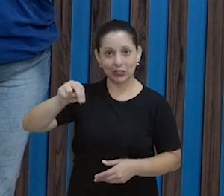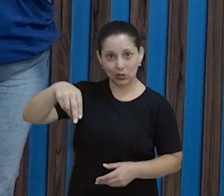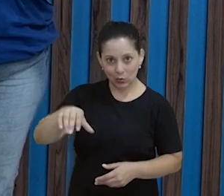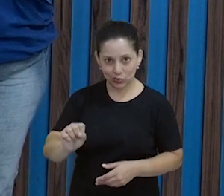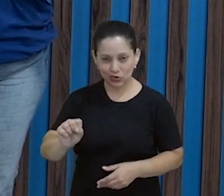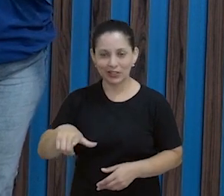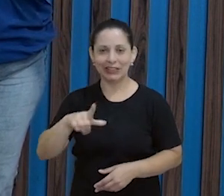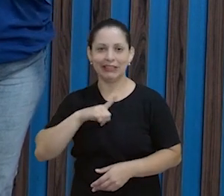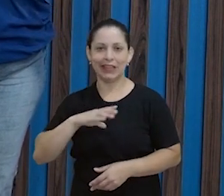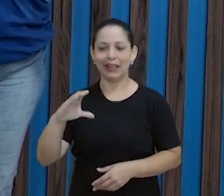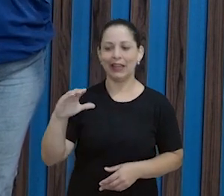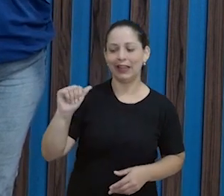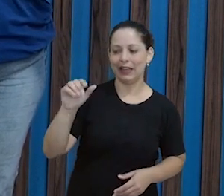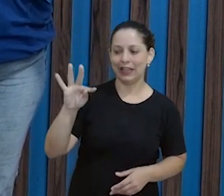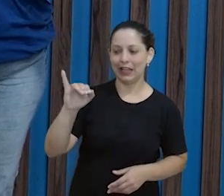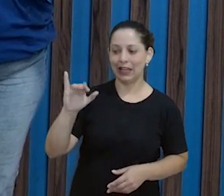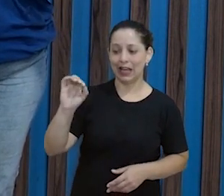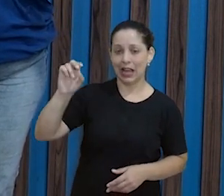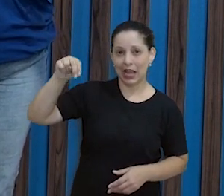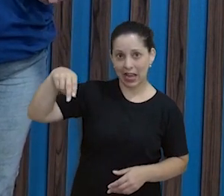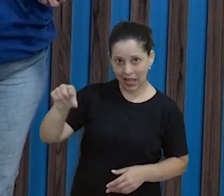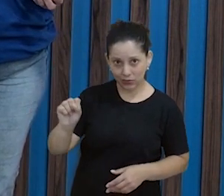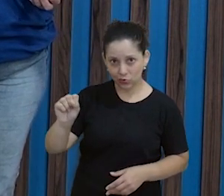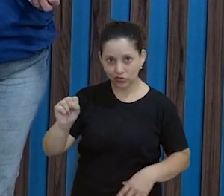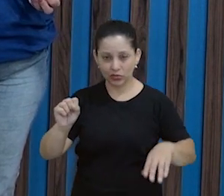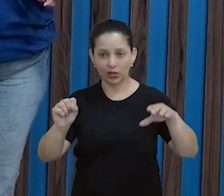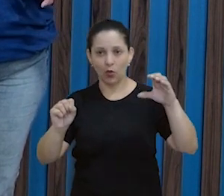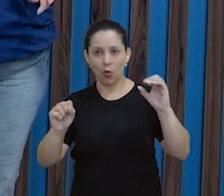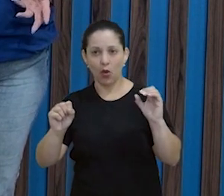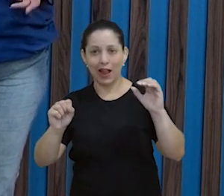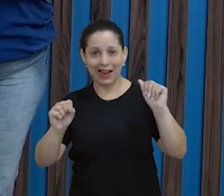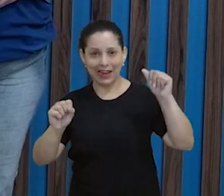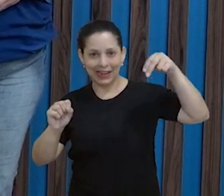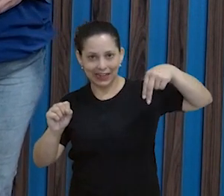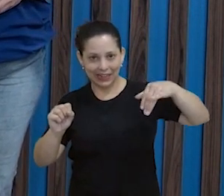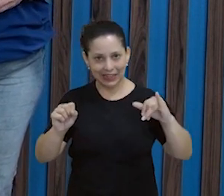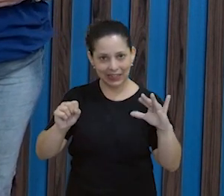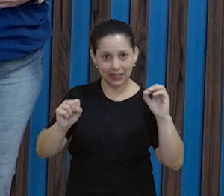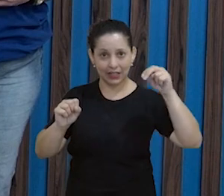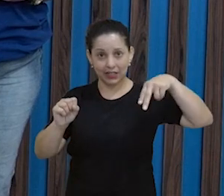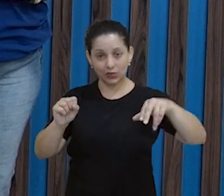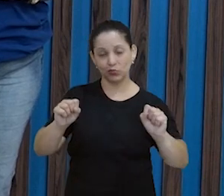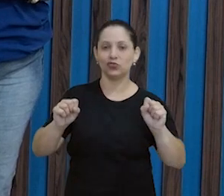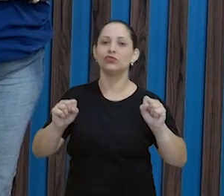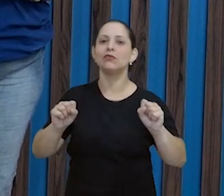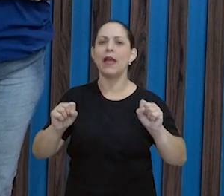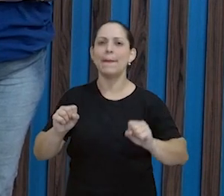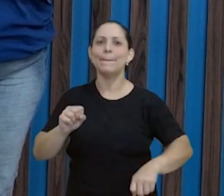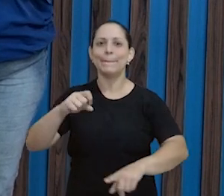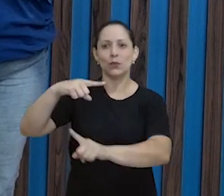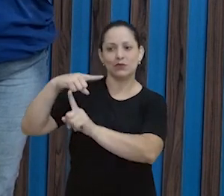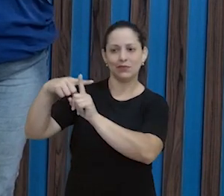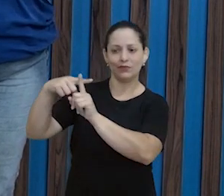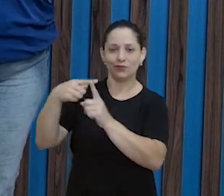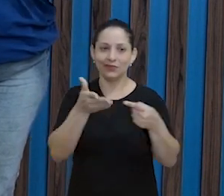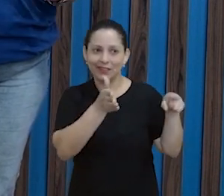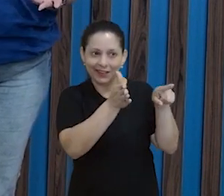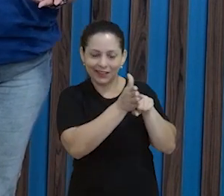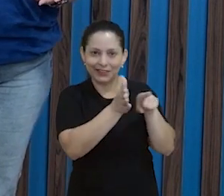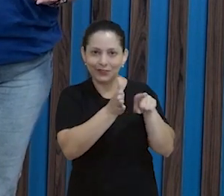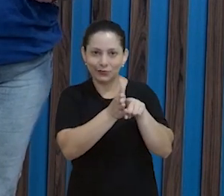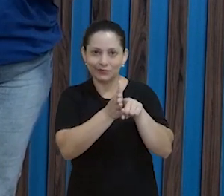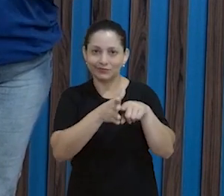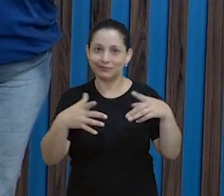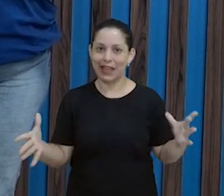cátions ou ânions, né? Positivos ou negativos. Por isso que é ligação iônica, também chamada de ligação